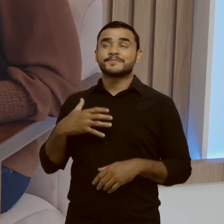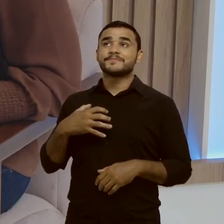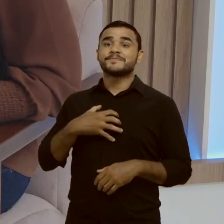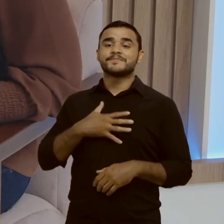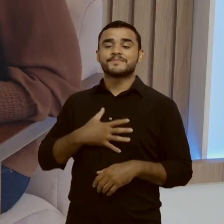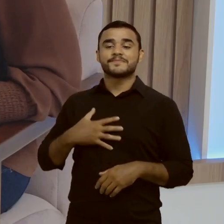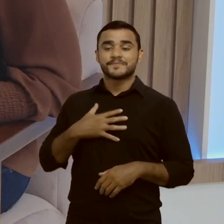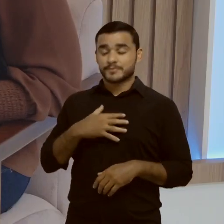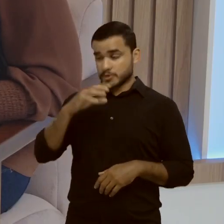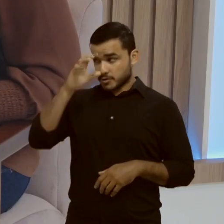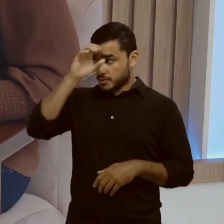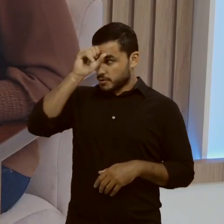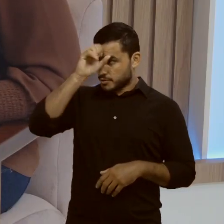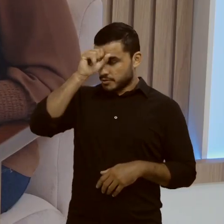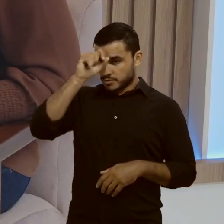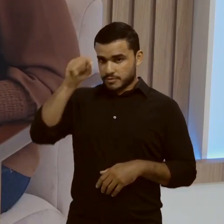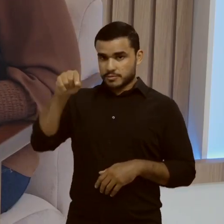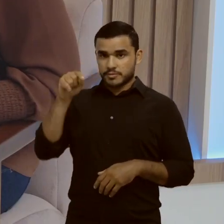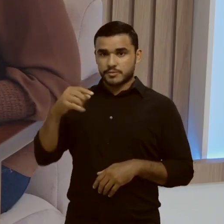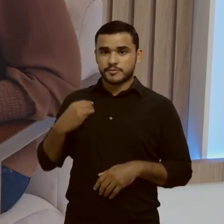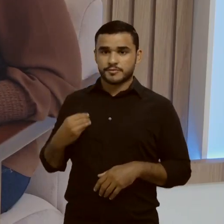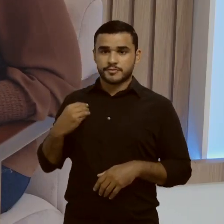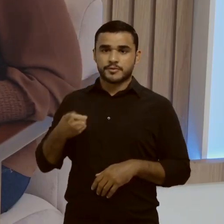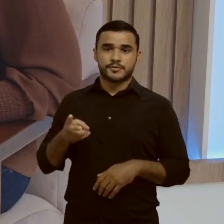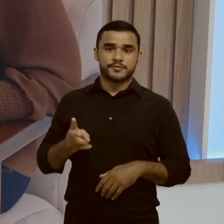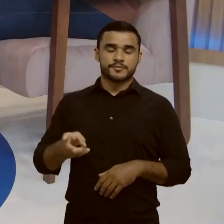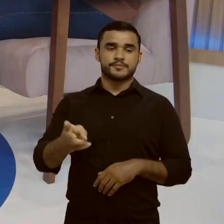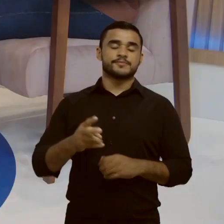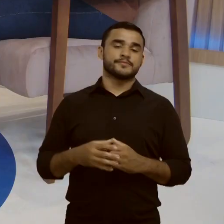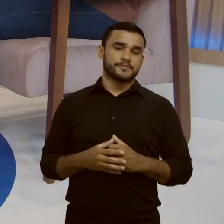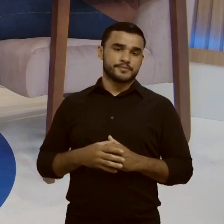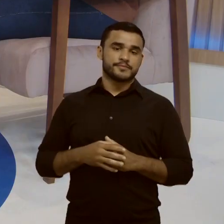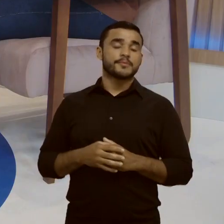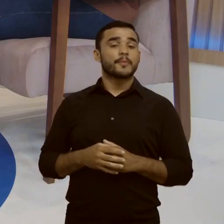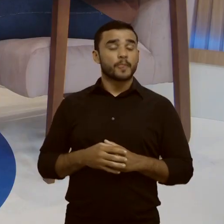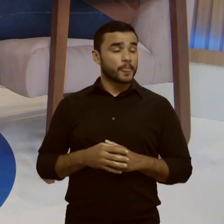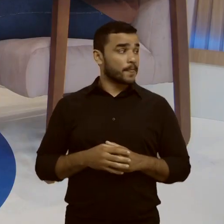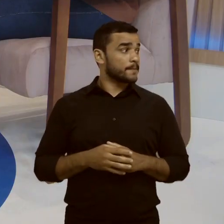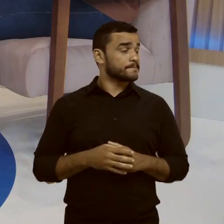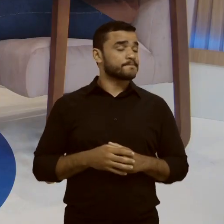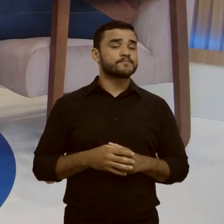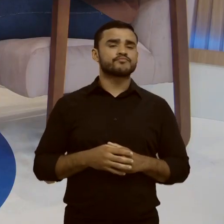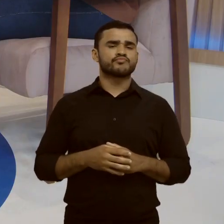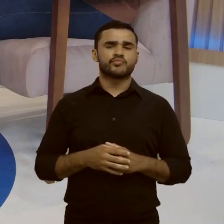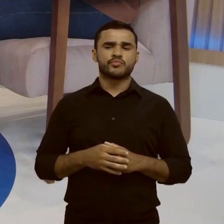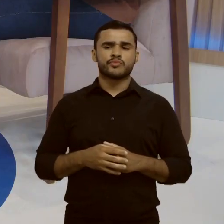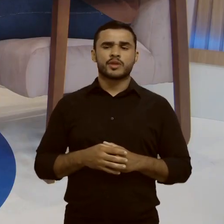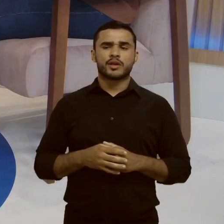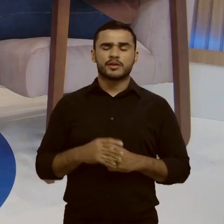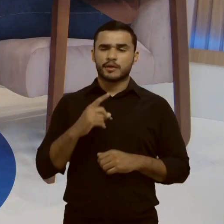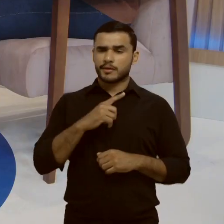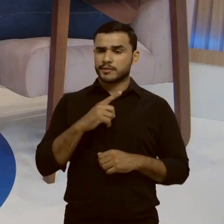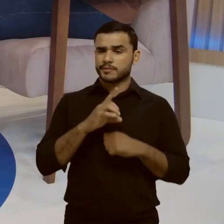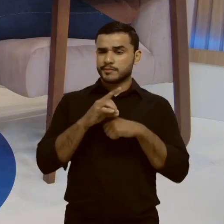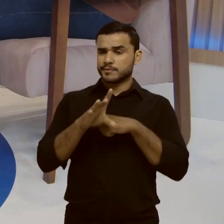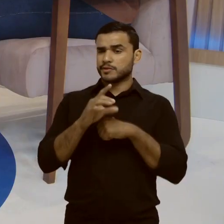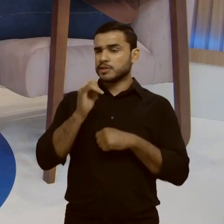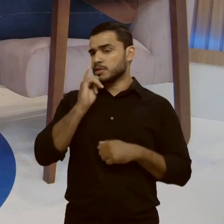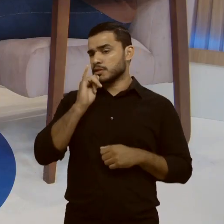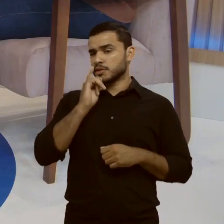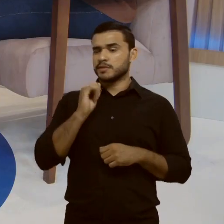que elas aprendam e levem isso para o resto da vida, né? E aí, a gente deu aqui algumas dicas, por exemplo,